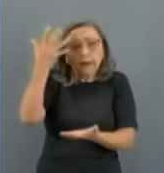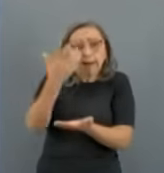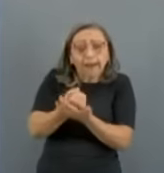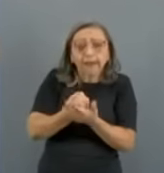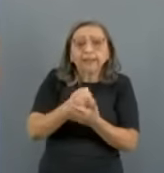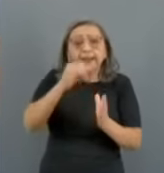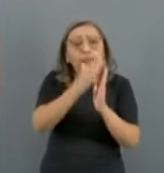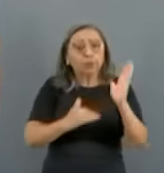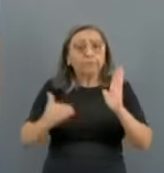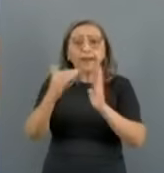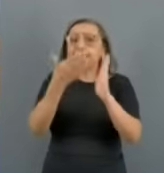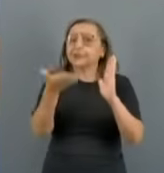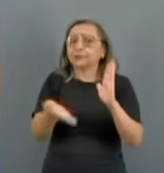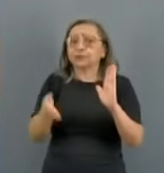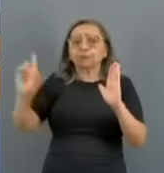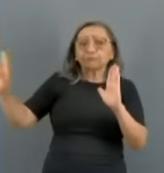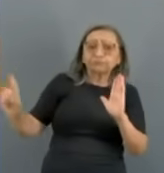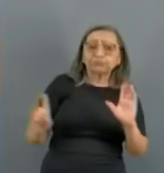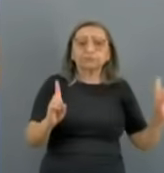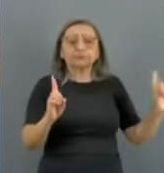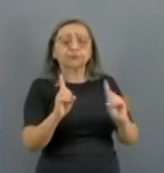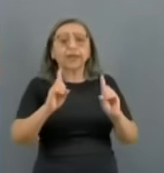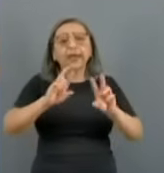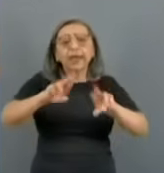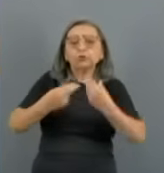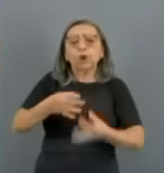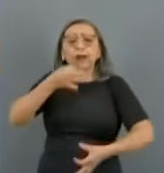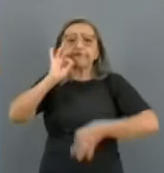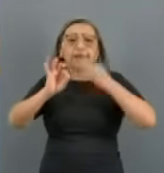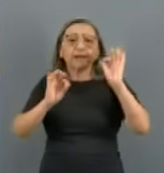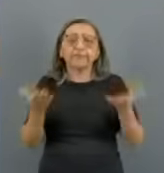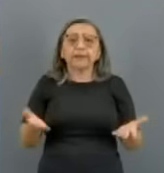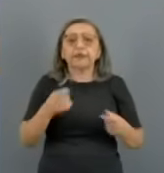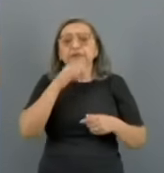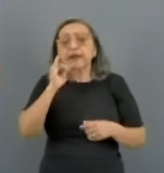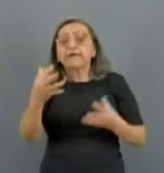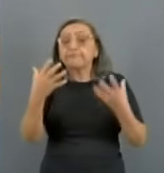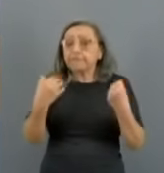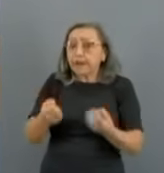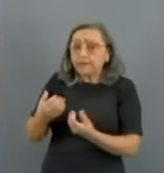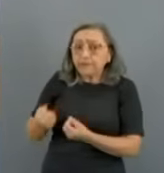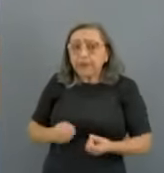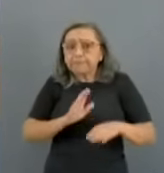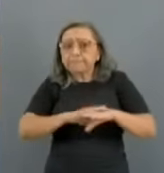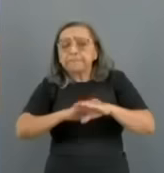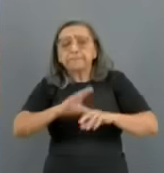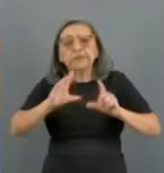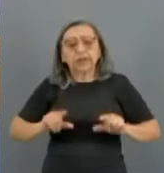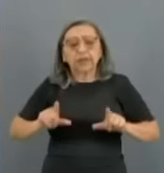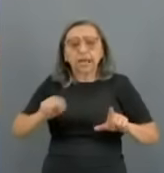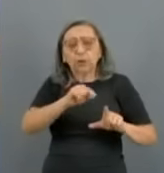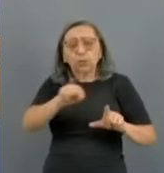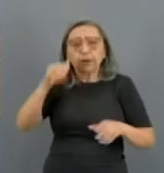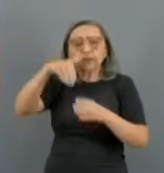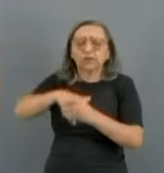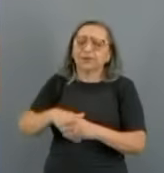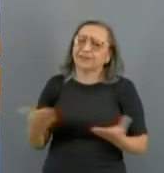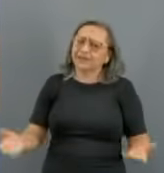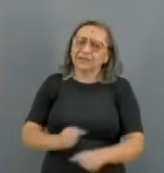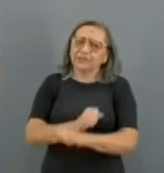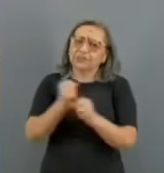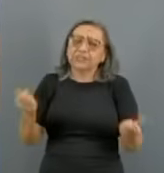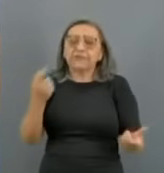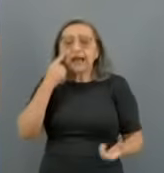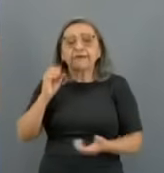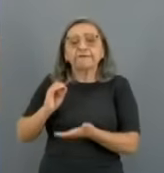da Alvorada, tomando café da manhã, para dizer, ei, bora invadir a urna eletrônica. Não dá, é impossível. Ei, pois faz